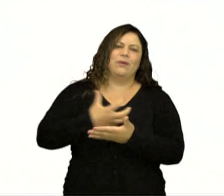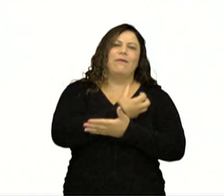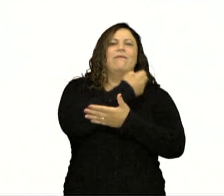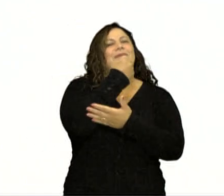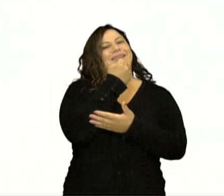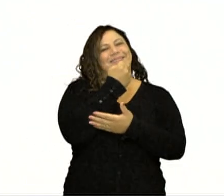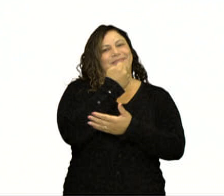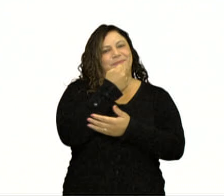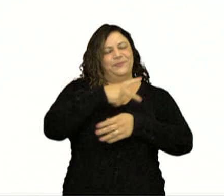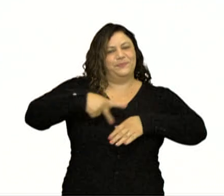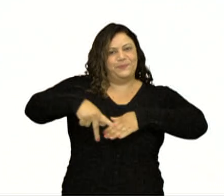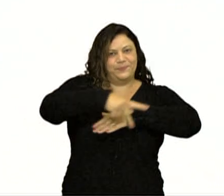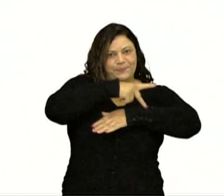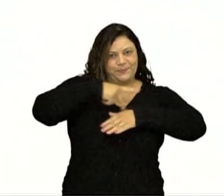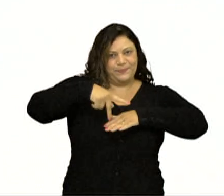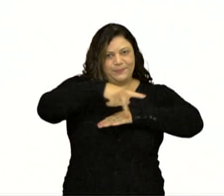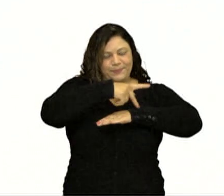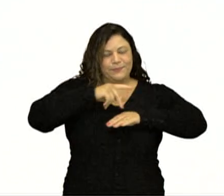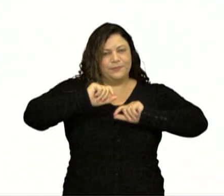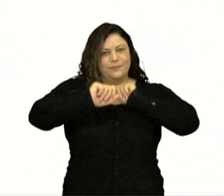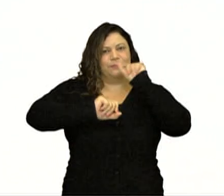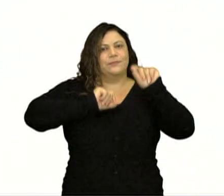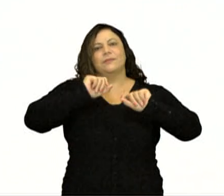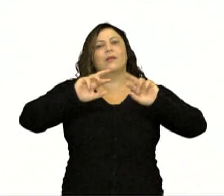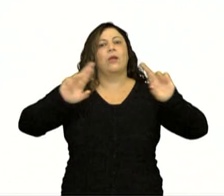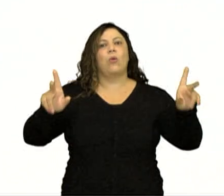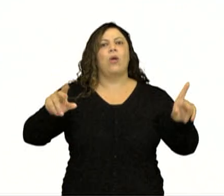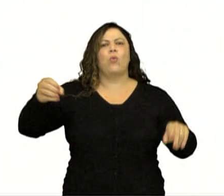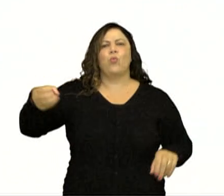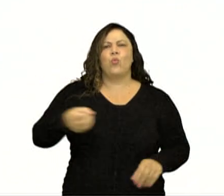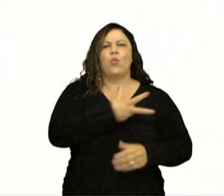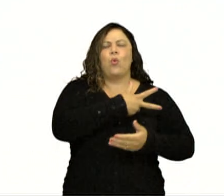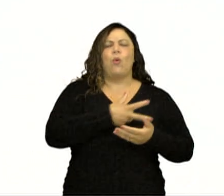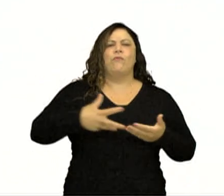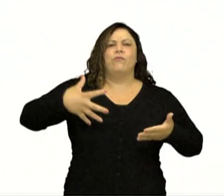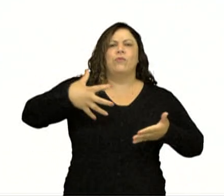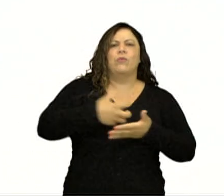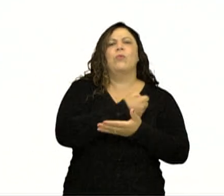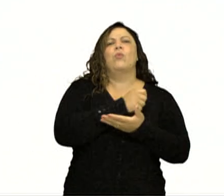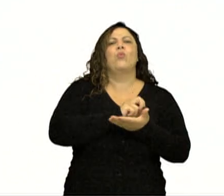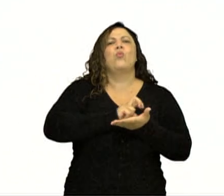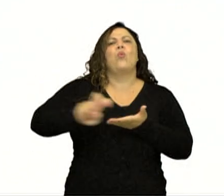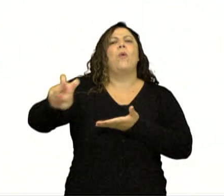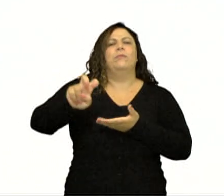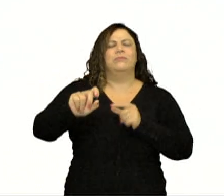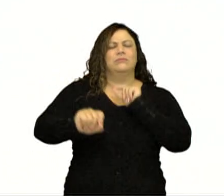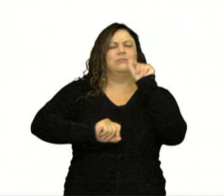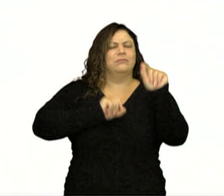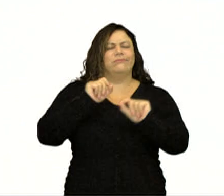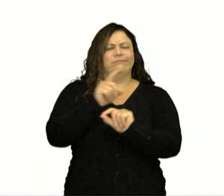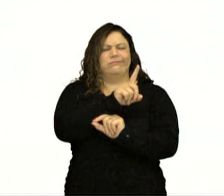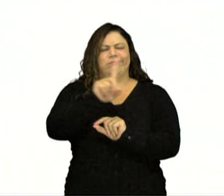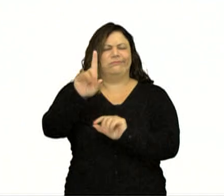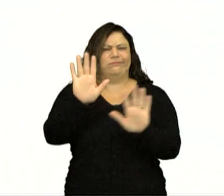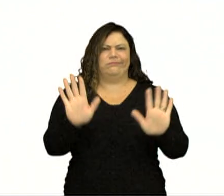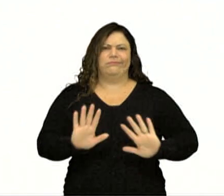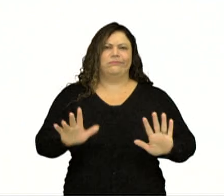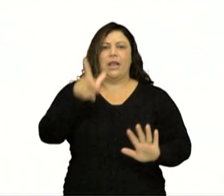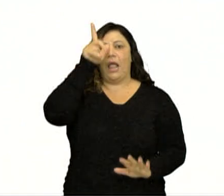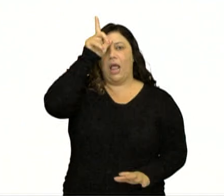a pátria. Mas qual vai ser a estratégia agora? Vamos dar um novo golpe? Não. Pode perceber por esse gráfico que a